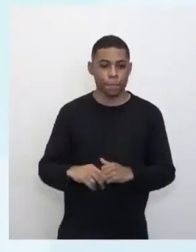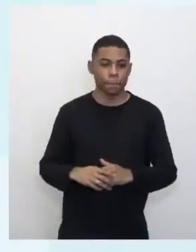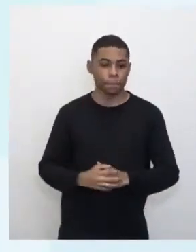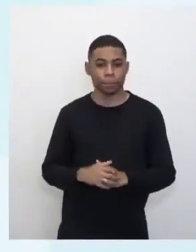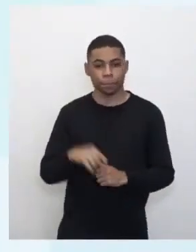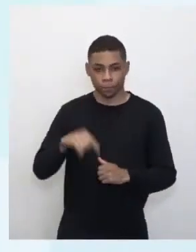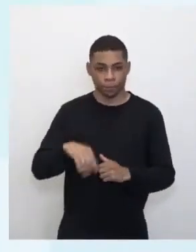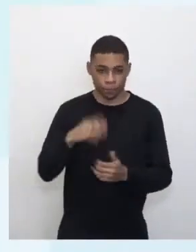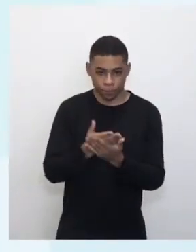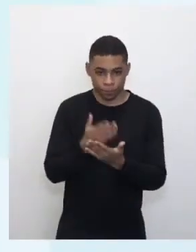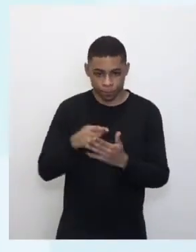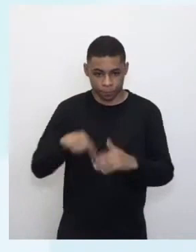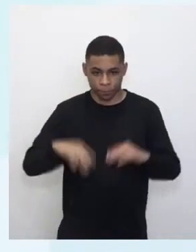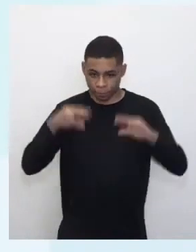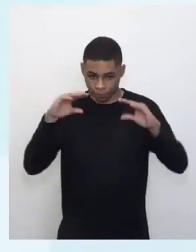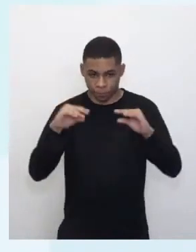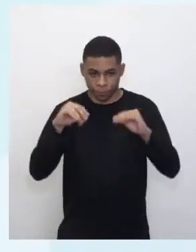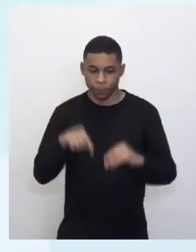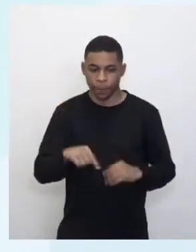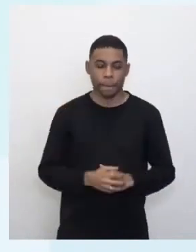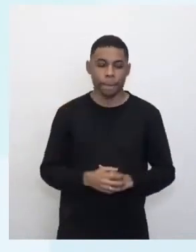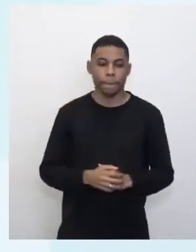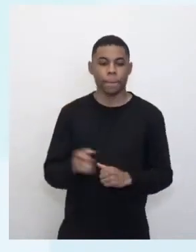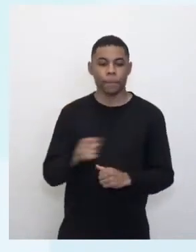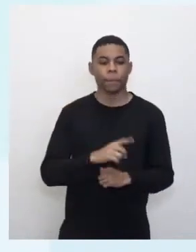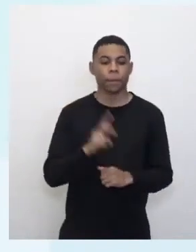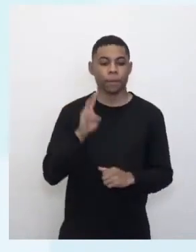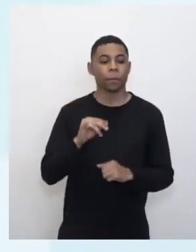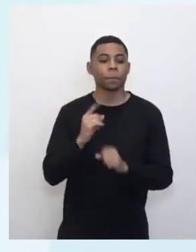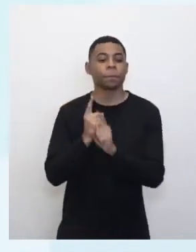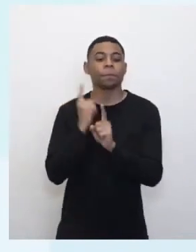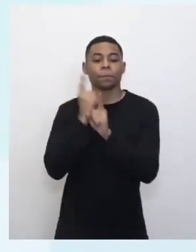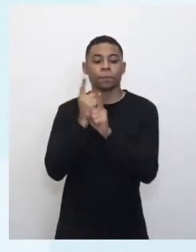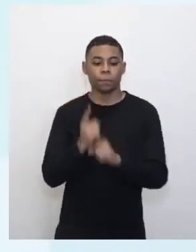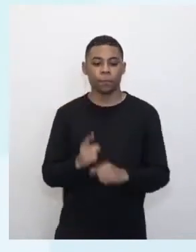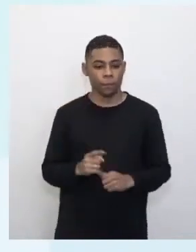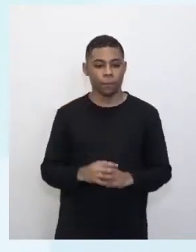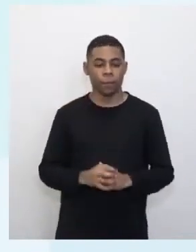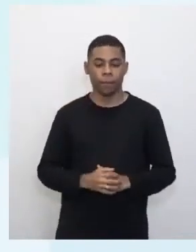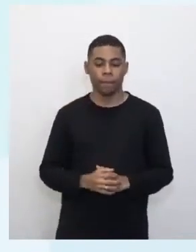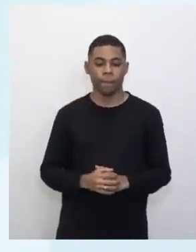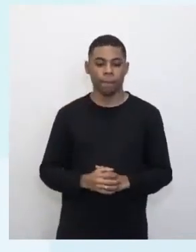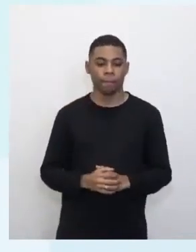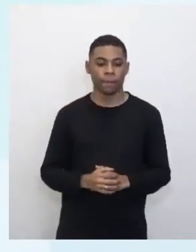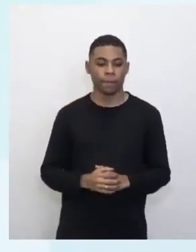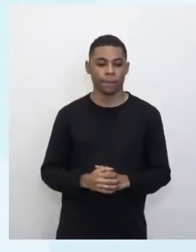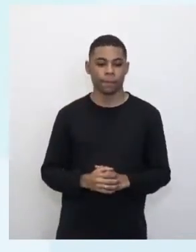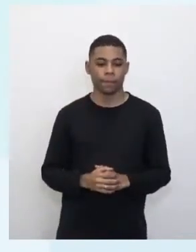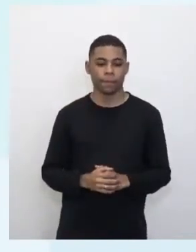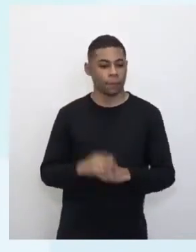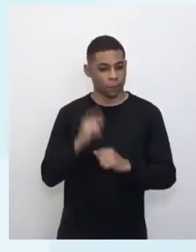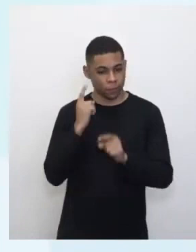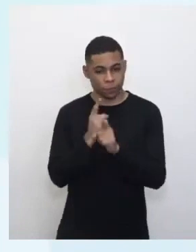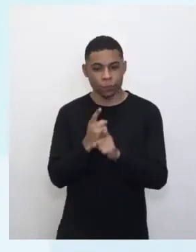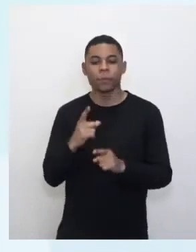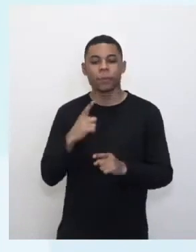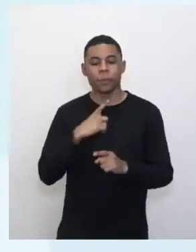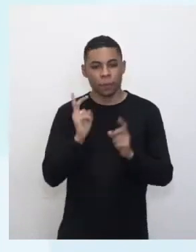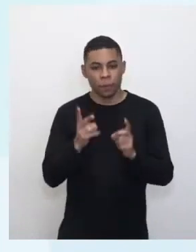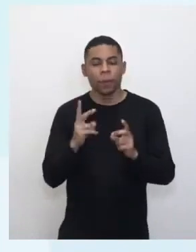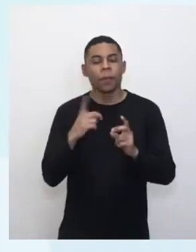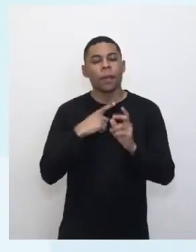para essa aula desta noite, what we have there? O que a gente vai ter aí como habilidade? Identificar o uso